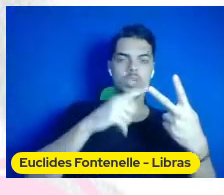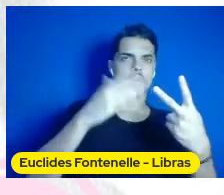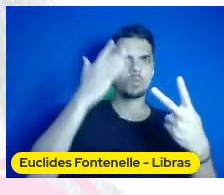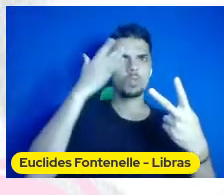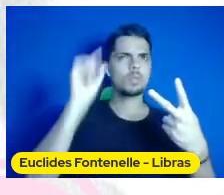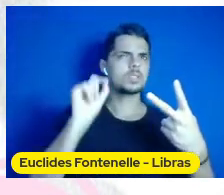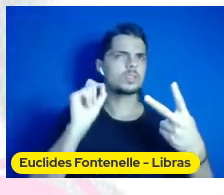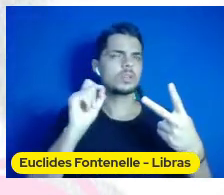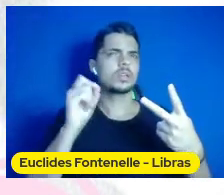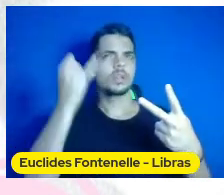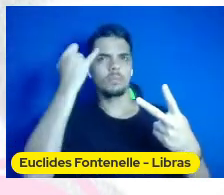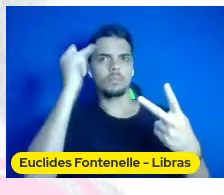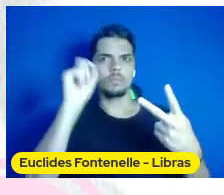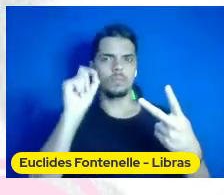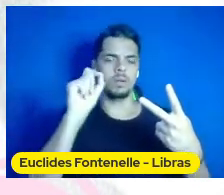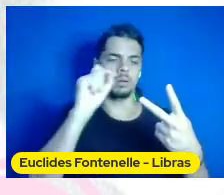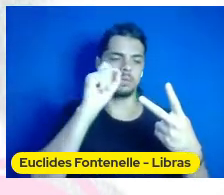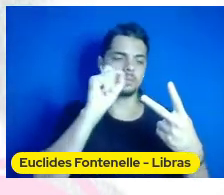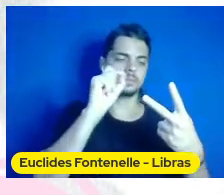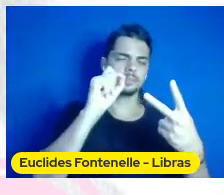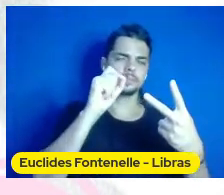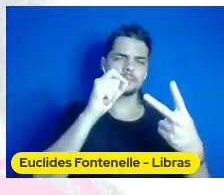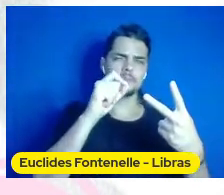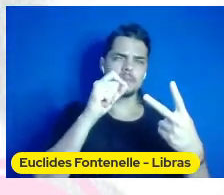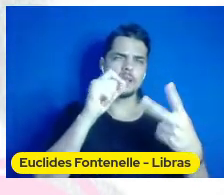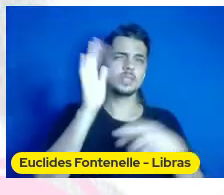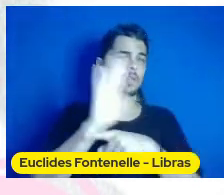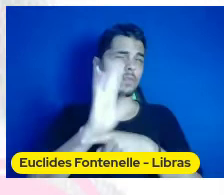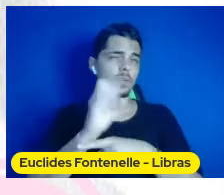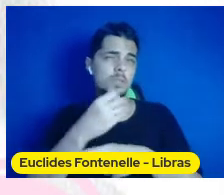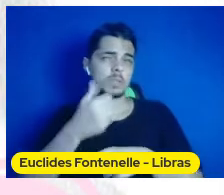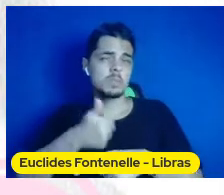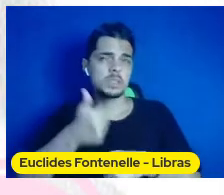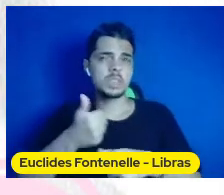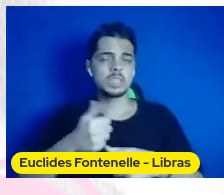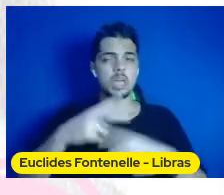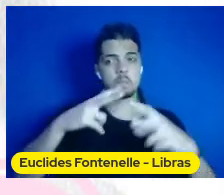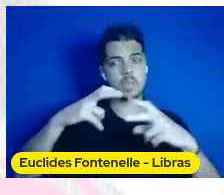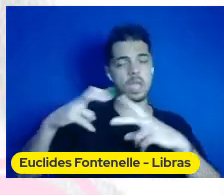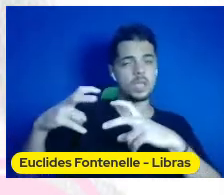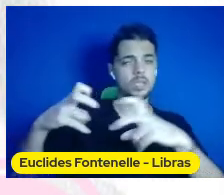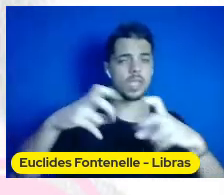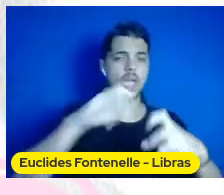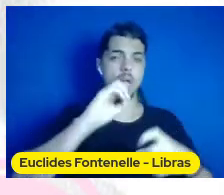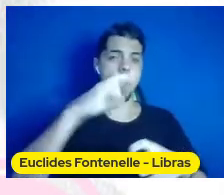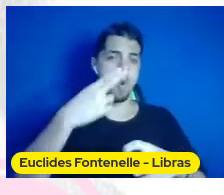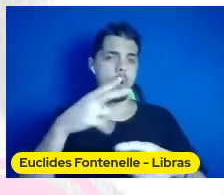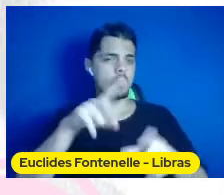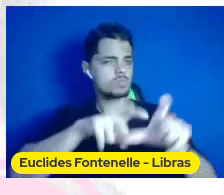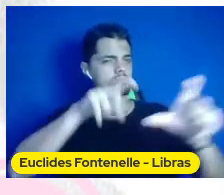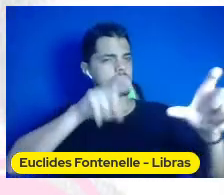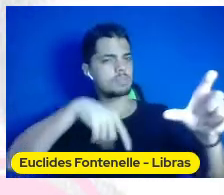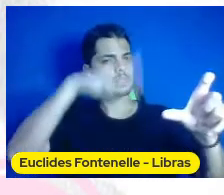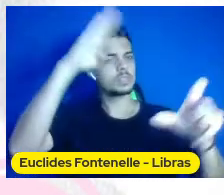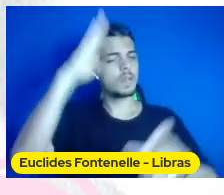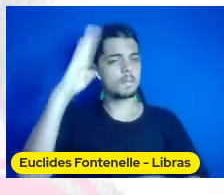do Brasil, como o foco na independência da Bahia. E É isso.